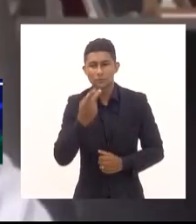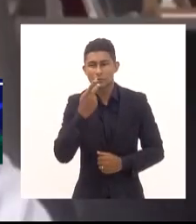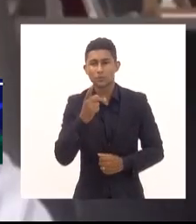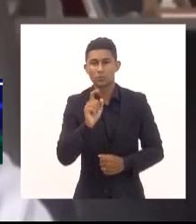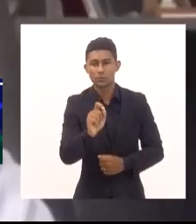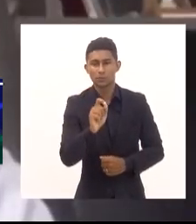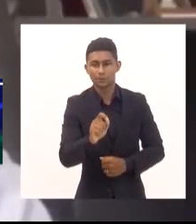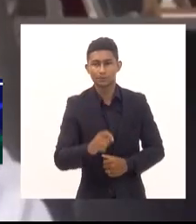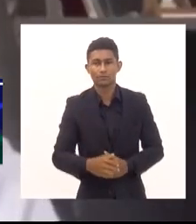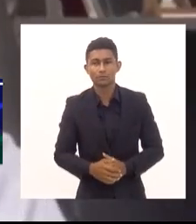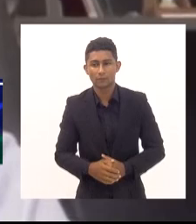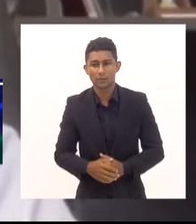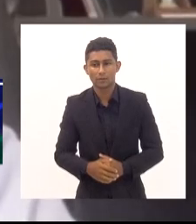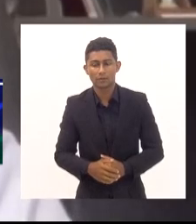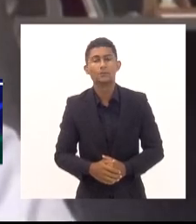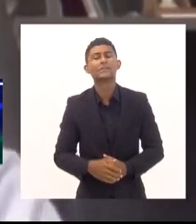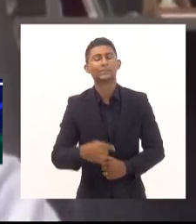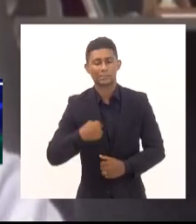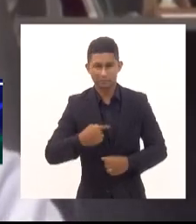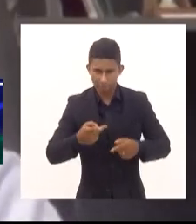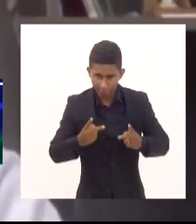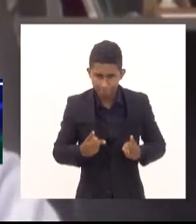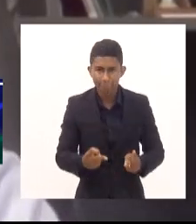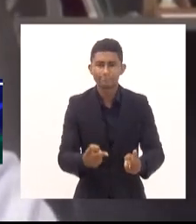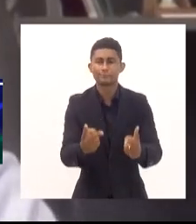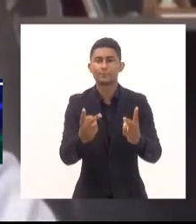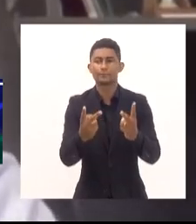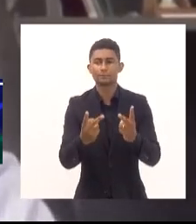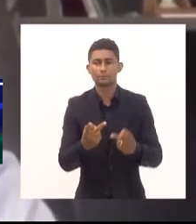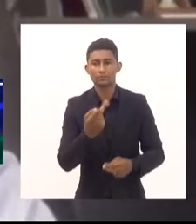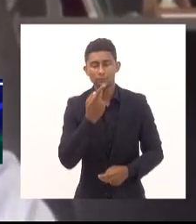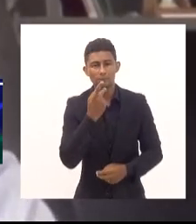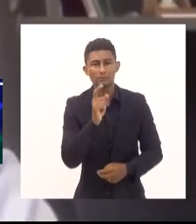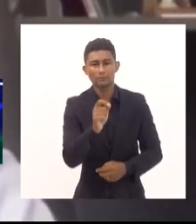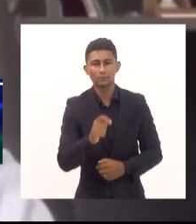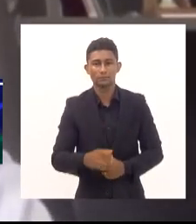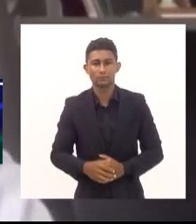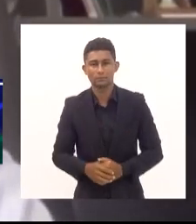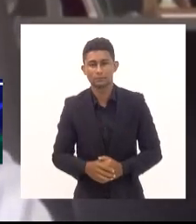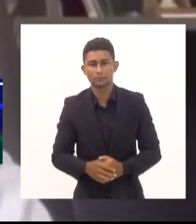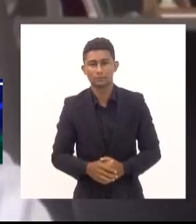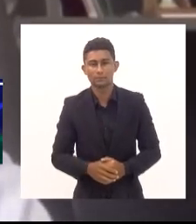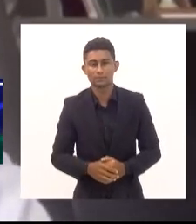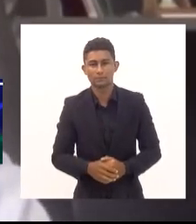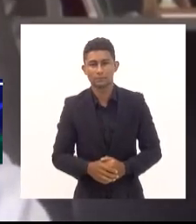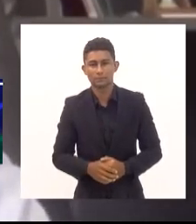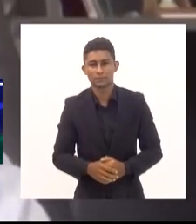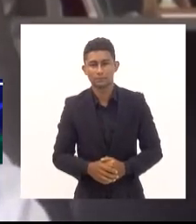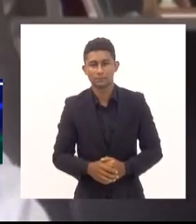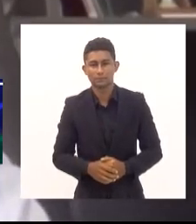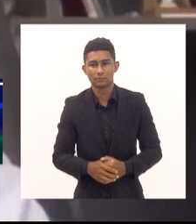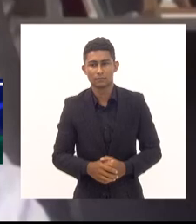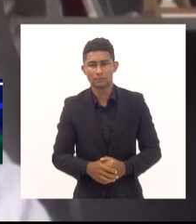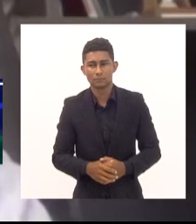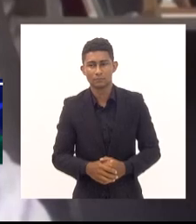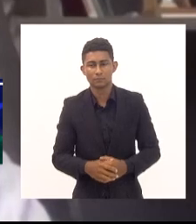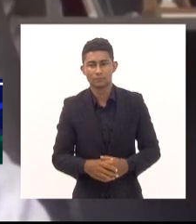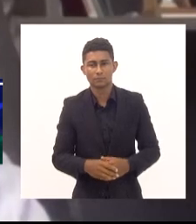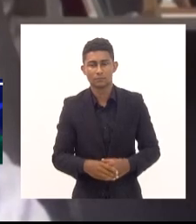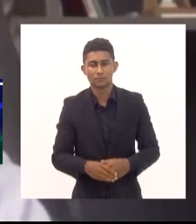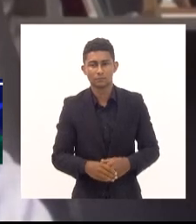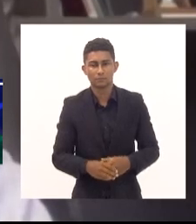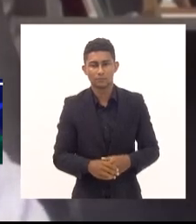sou uma das defensoras assim, da política pública da educação,